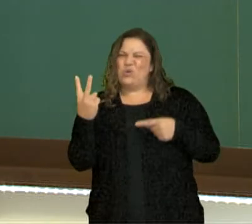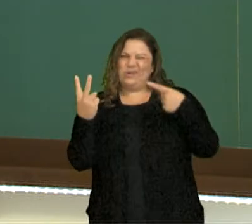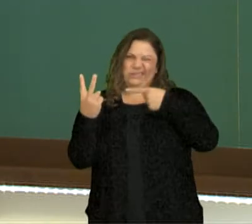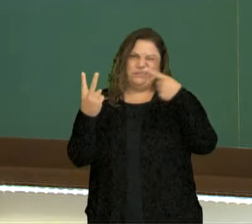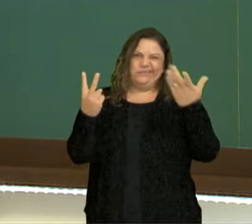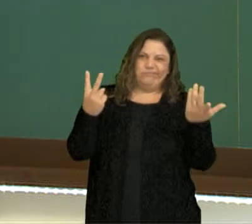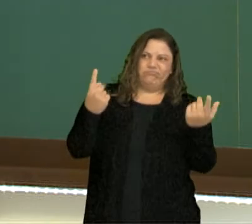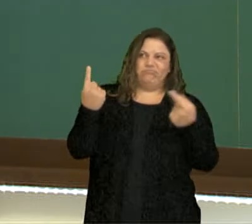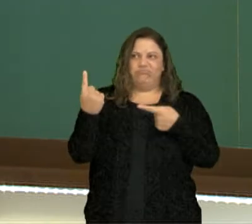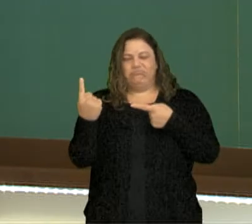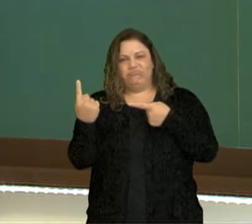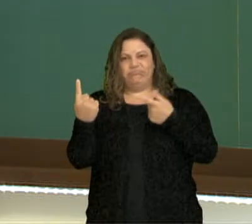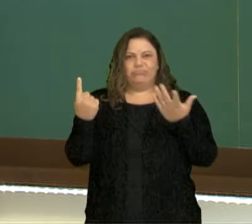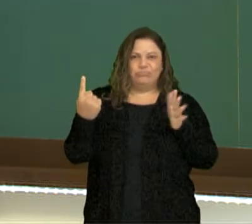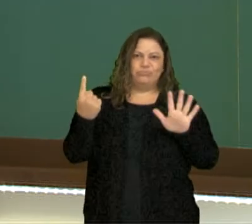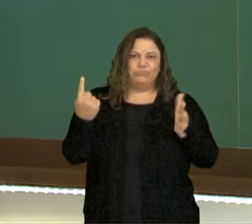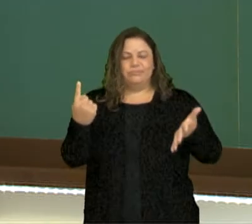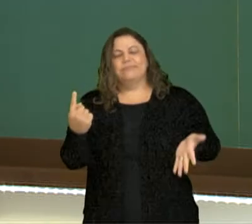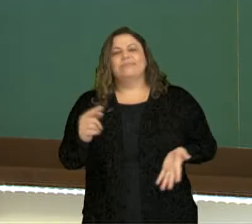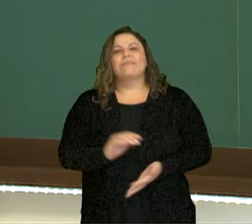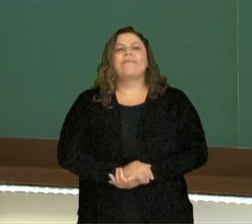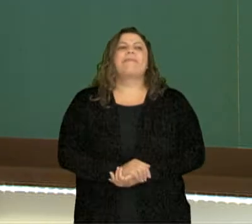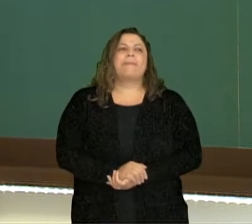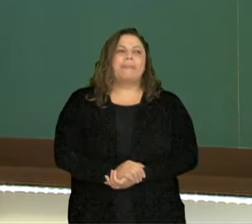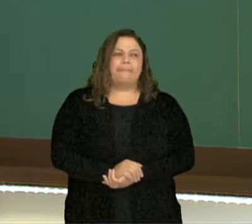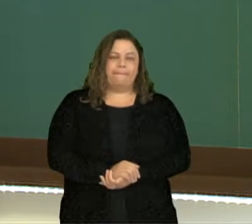Mas em média 1, ok?